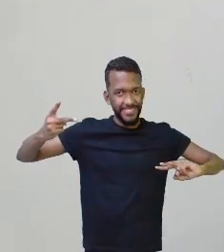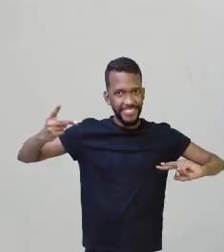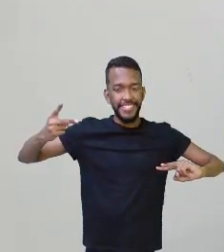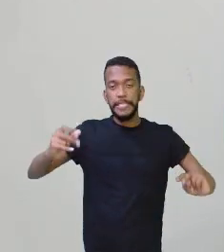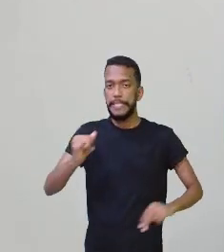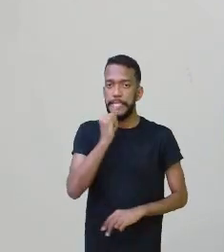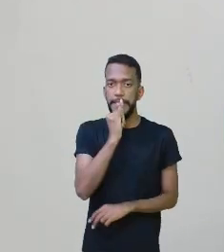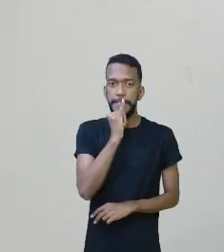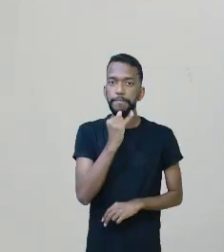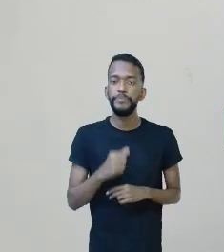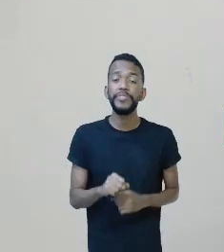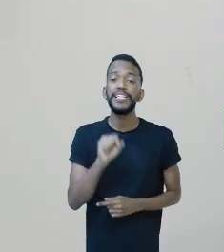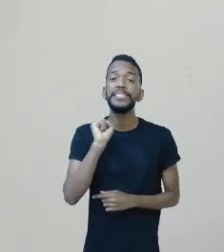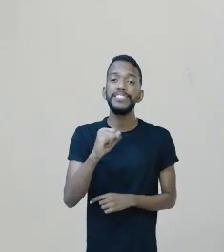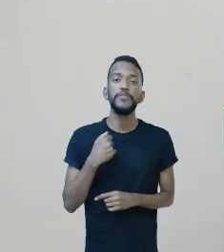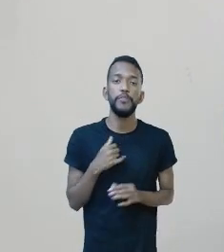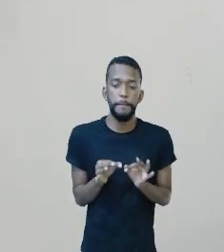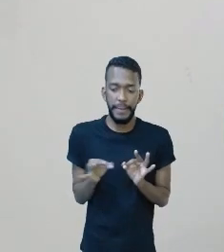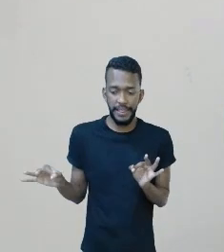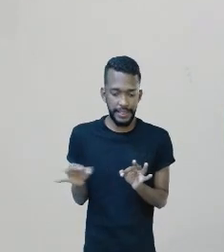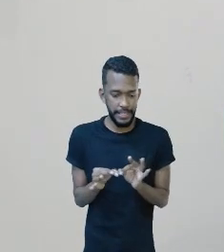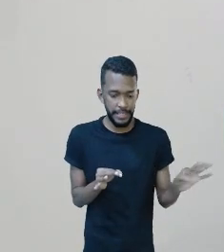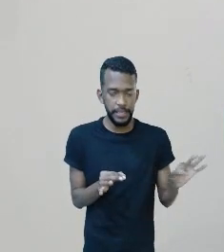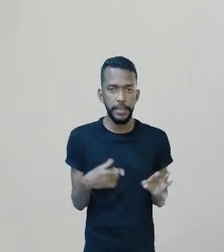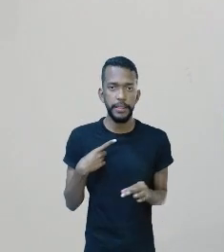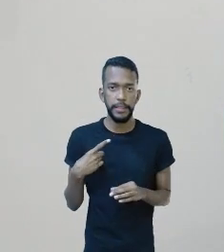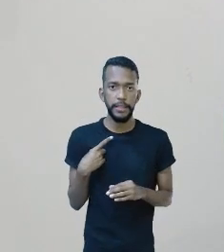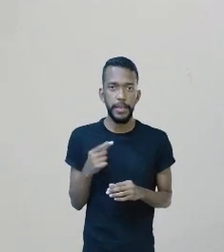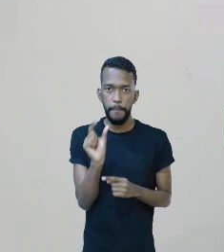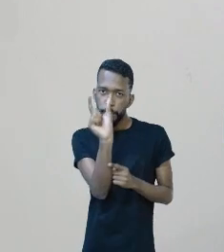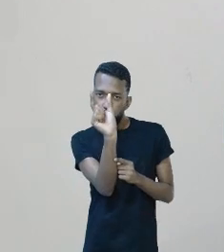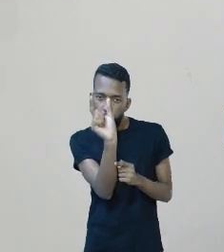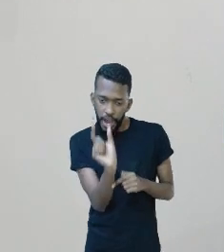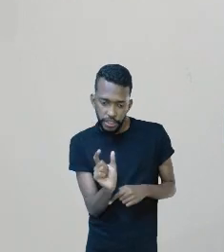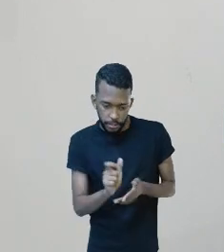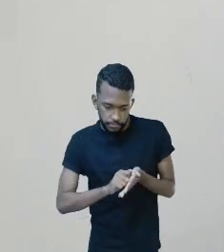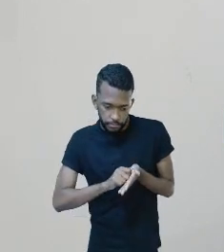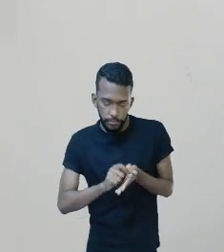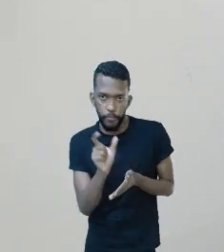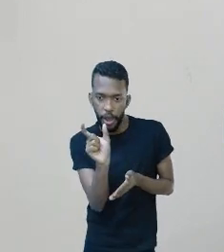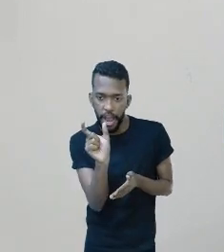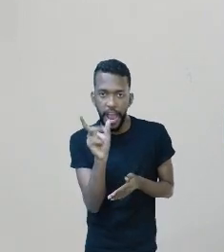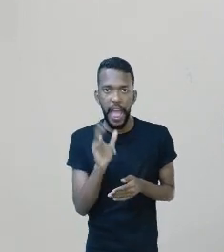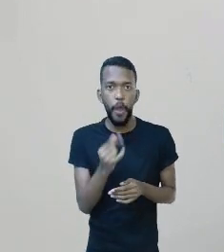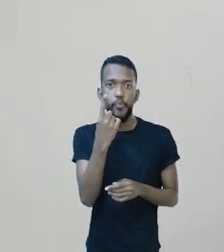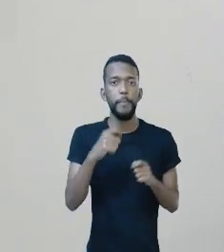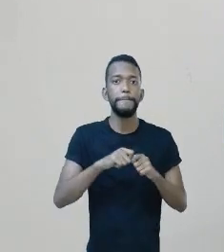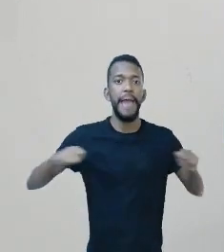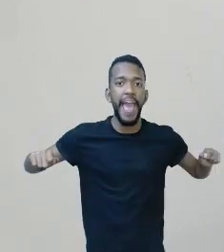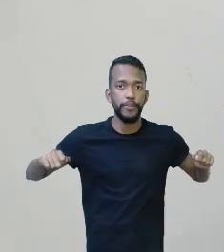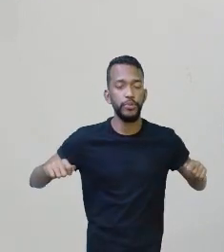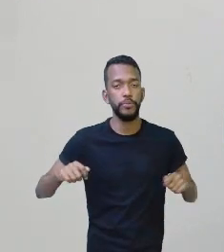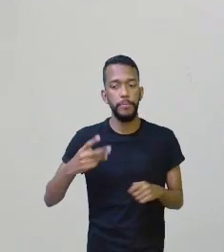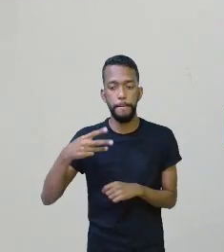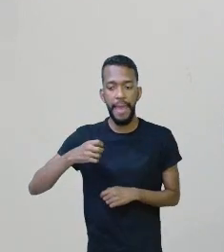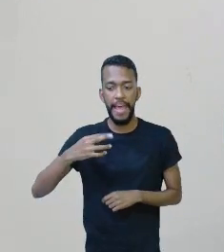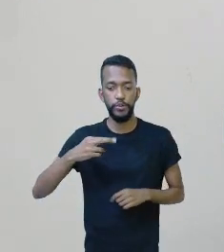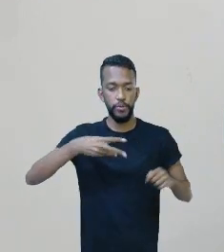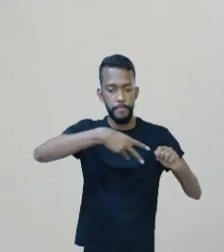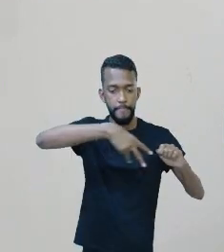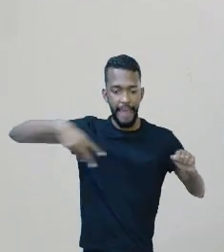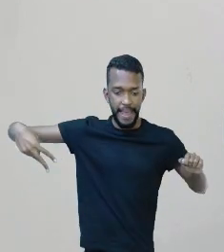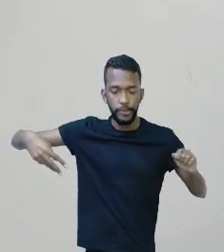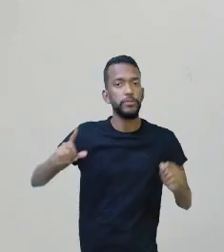Por exemplo, se eu vou medir uma borracha, certamente ela não vai ser medida em metro, eu vou medir